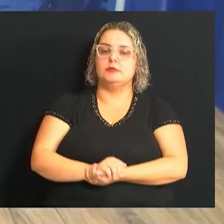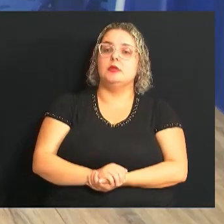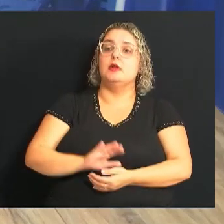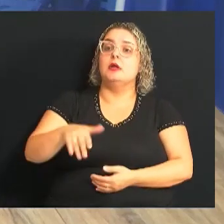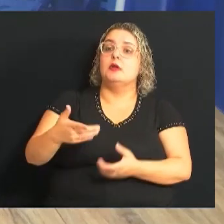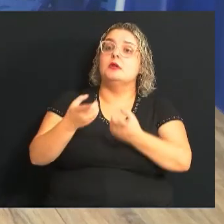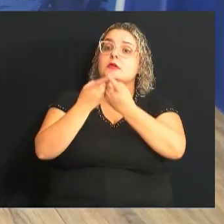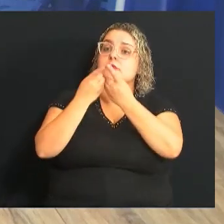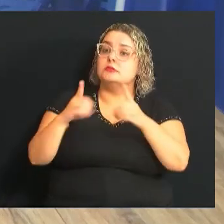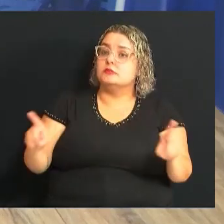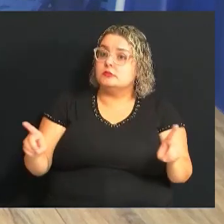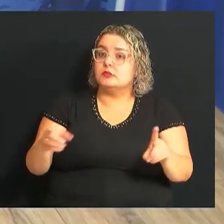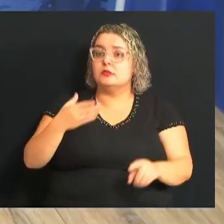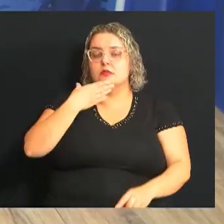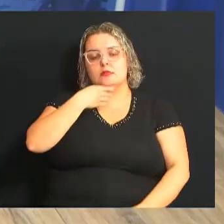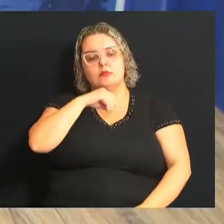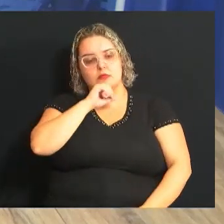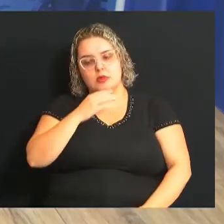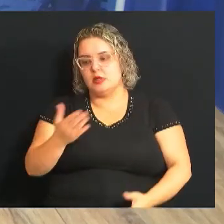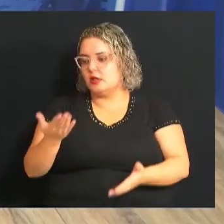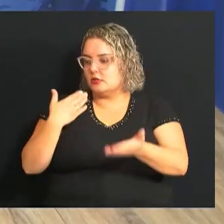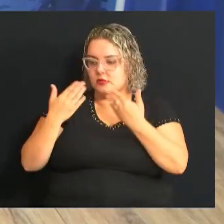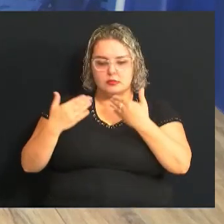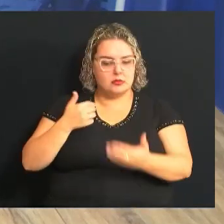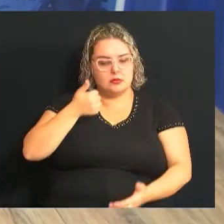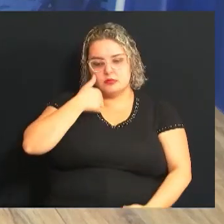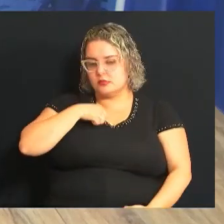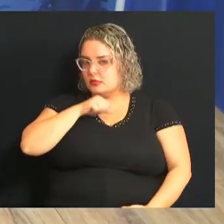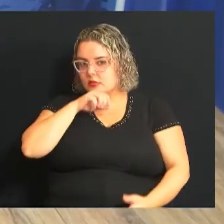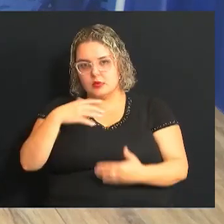vezes o pai não está conversando com a mãe, enfim,